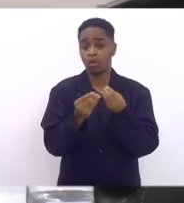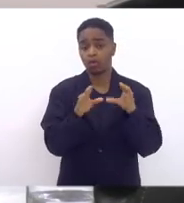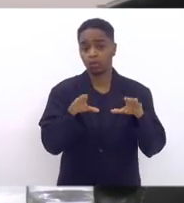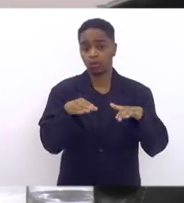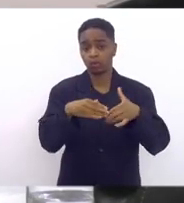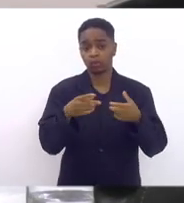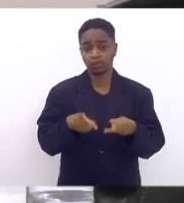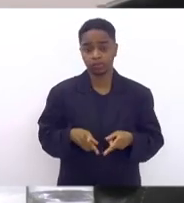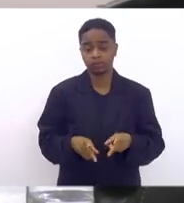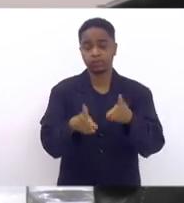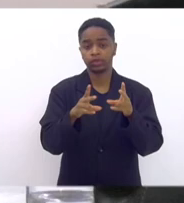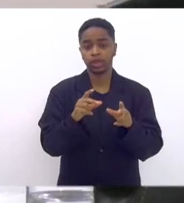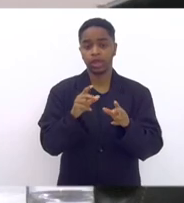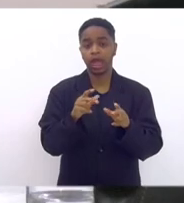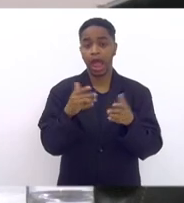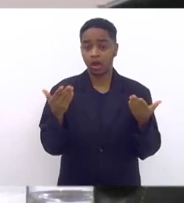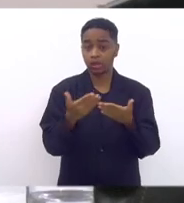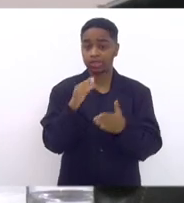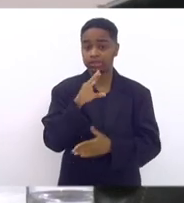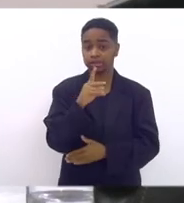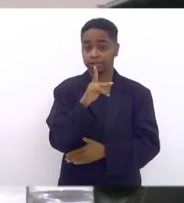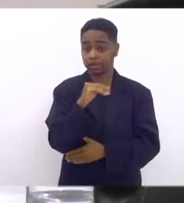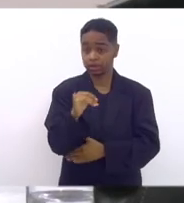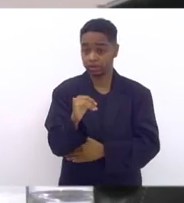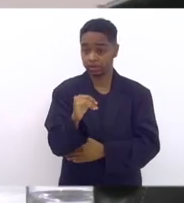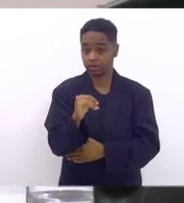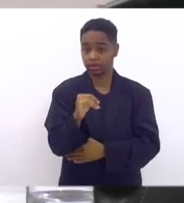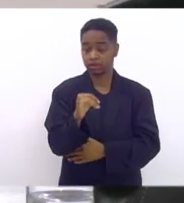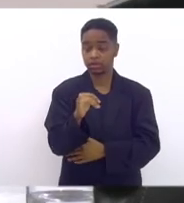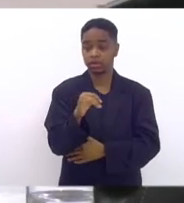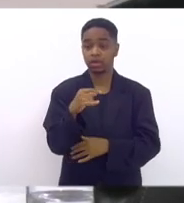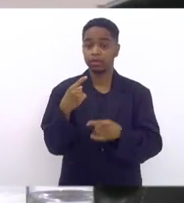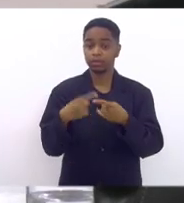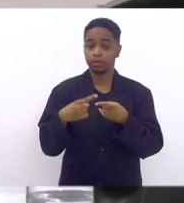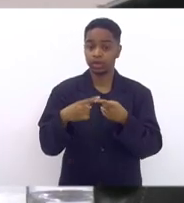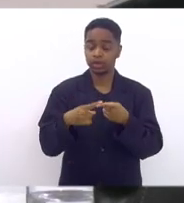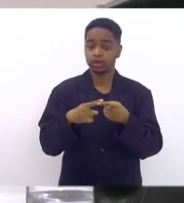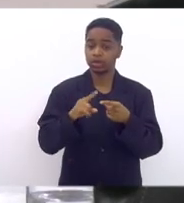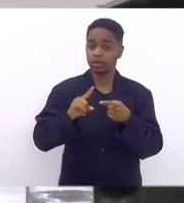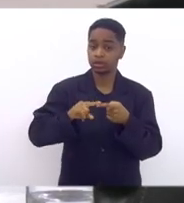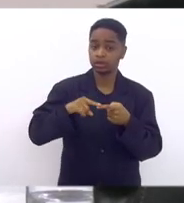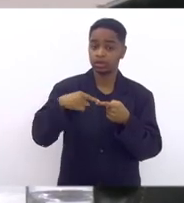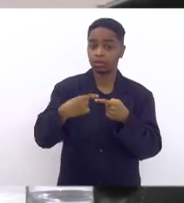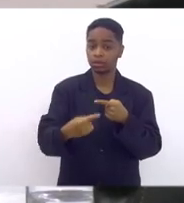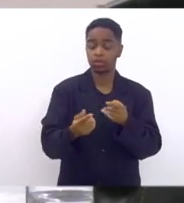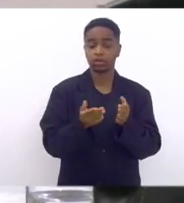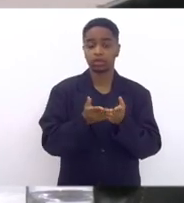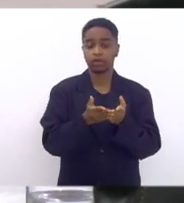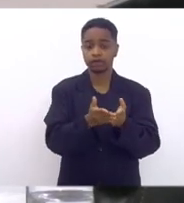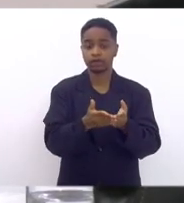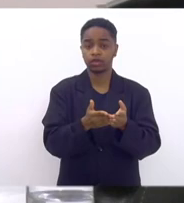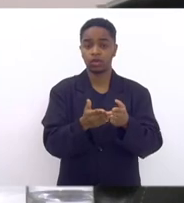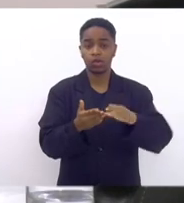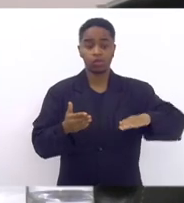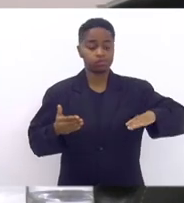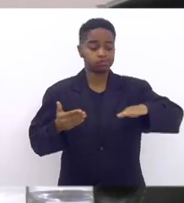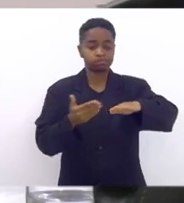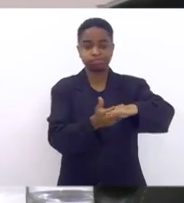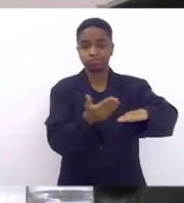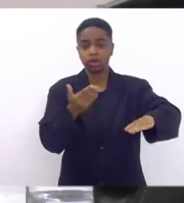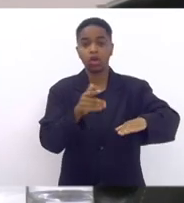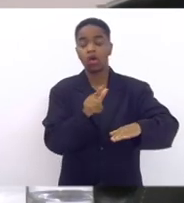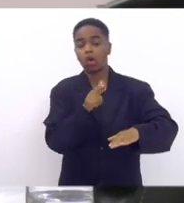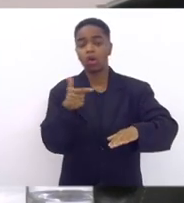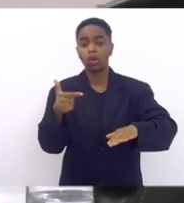transformou-se numa CPI por devido ao cal Será que depois da do navio que se chocou com a Bahia o outro que ficou encalhado